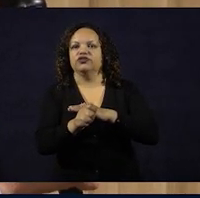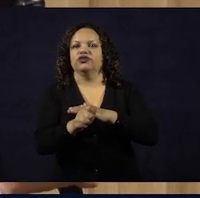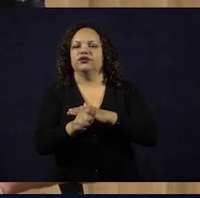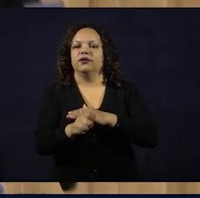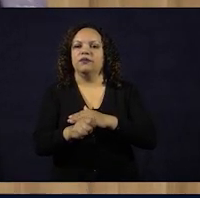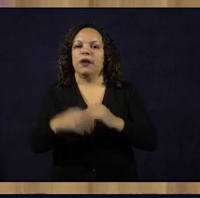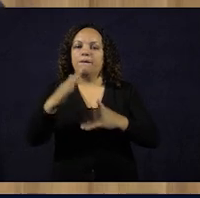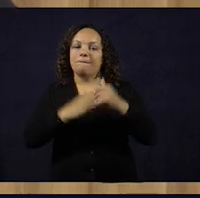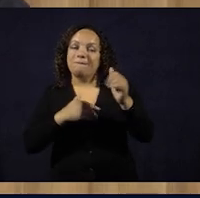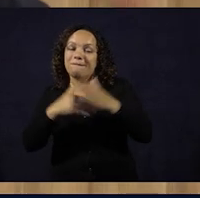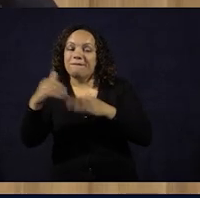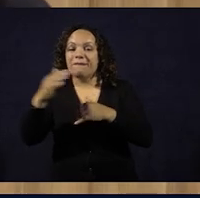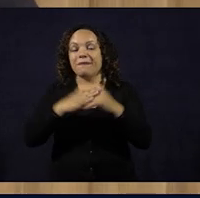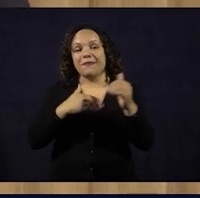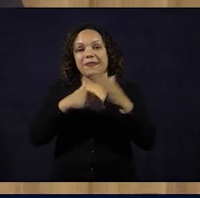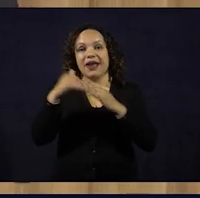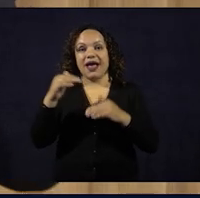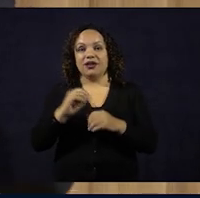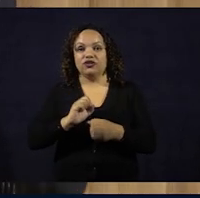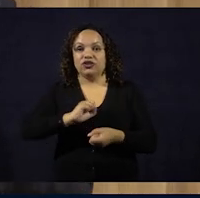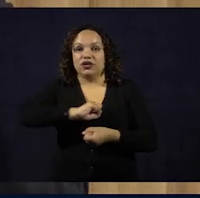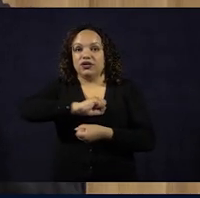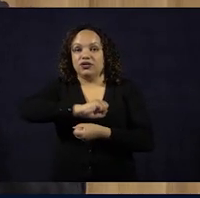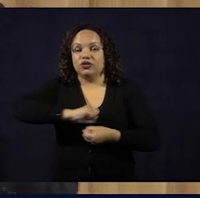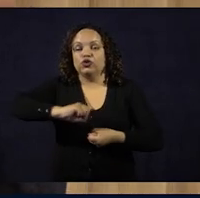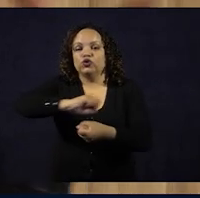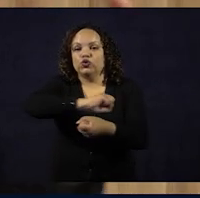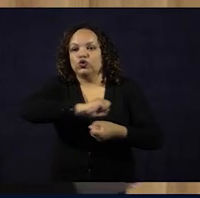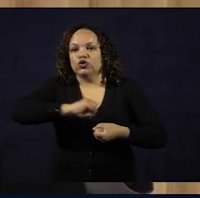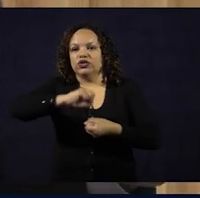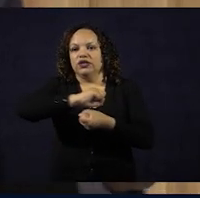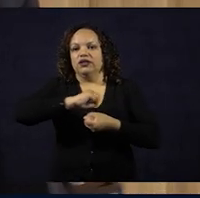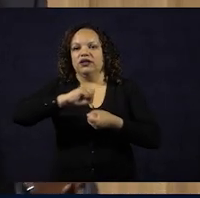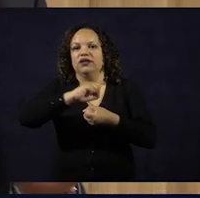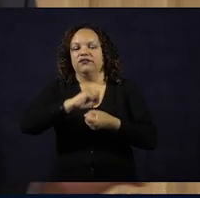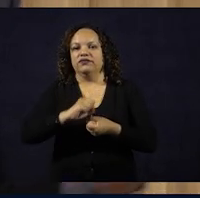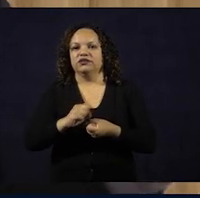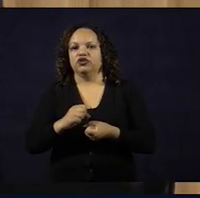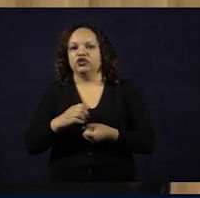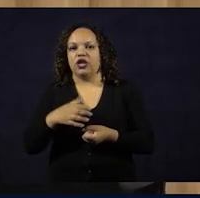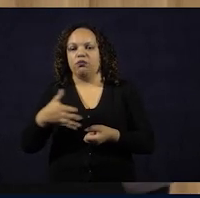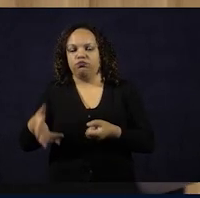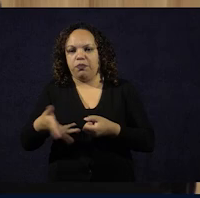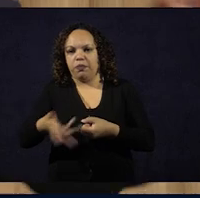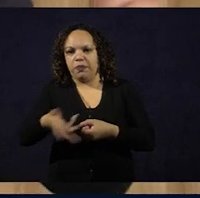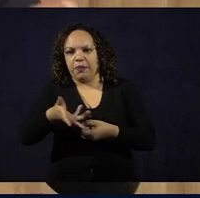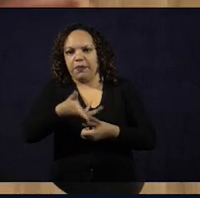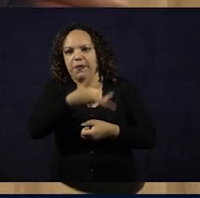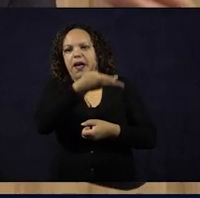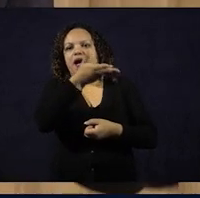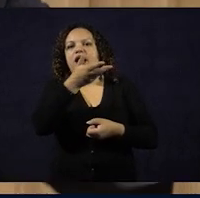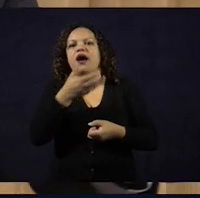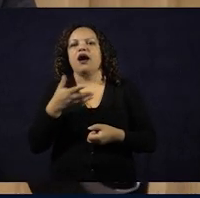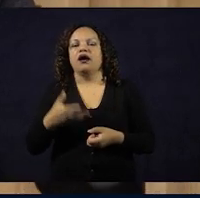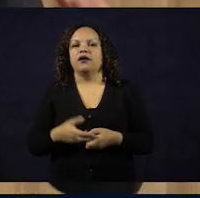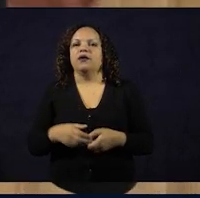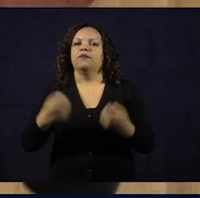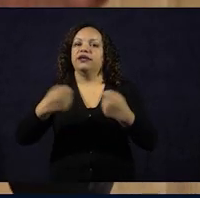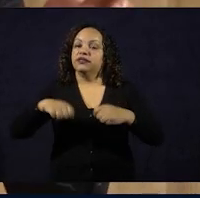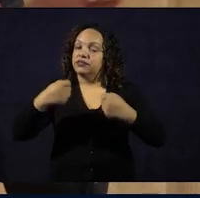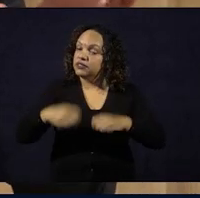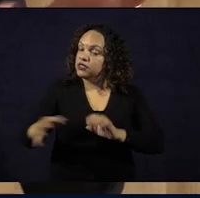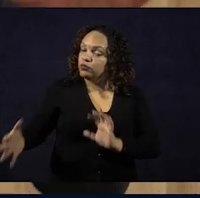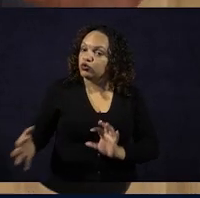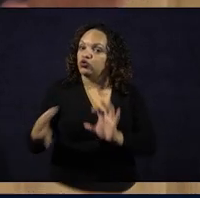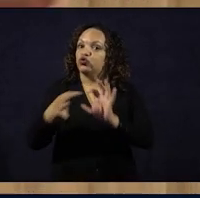sustentáveis Então se a gente quer como sociedade acelerar tem que juntar todos os setores então nós estamos fazendo isso